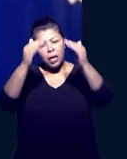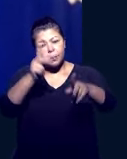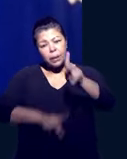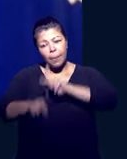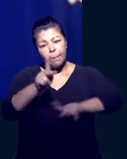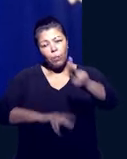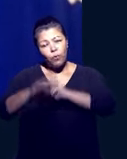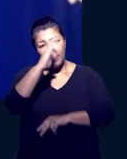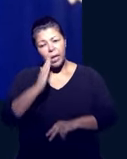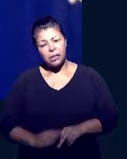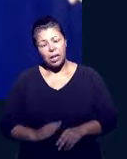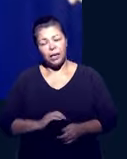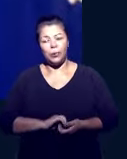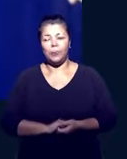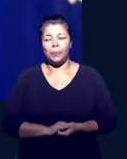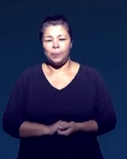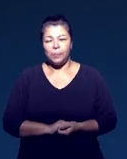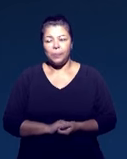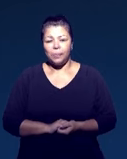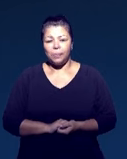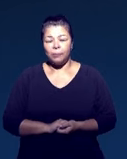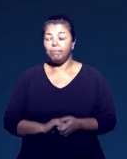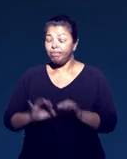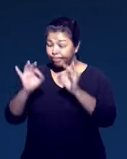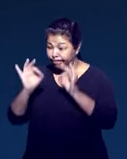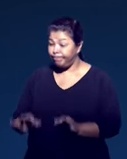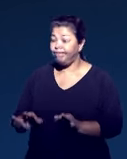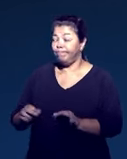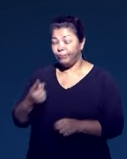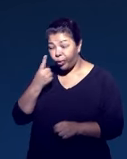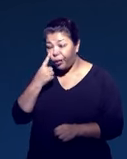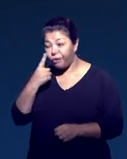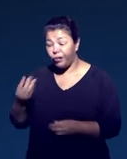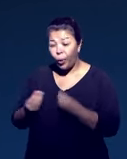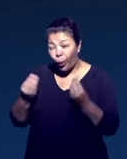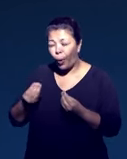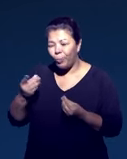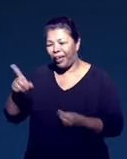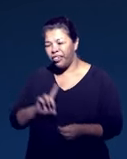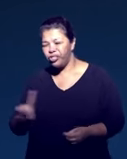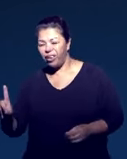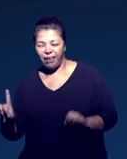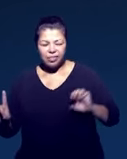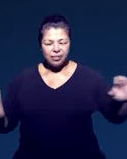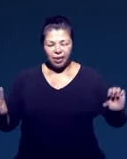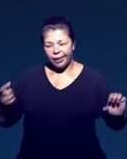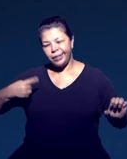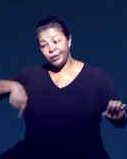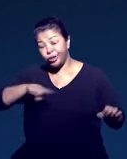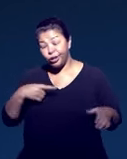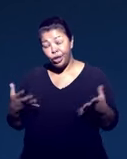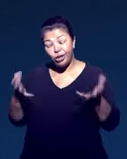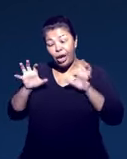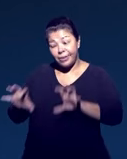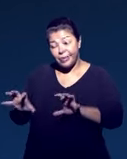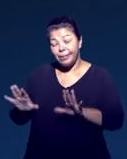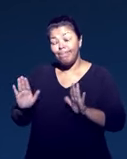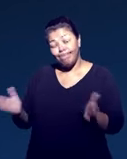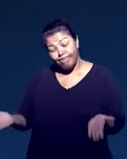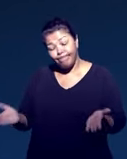político verdade Olha a onde a polarização nos levou né Presidente esse momento bom queria